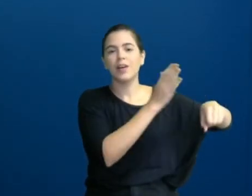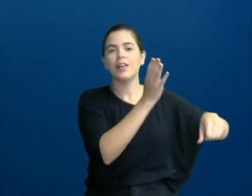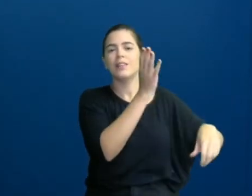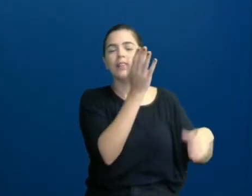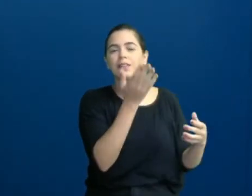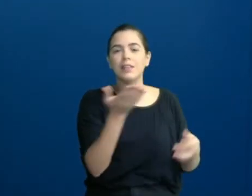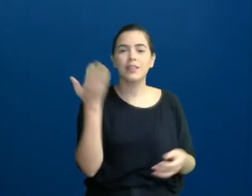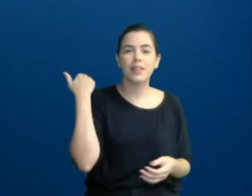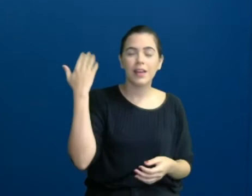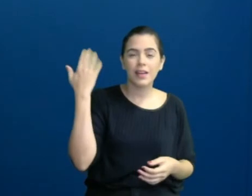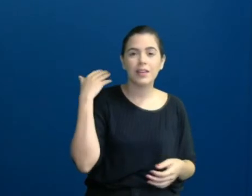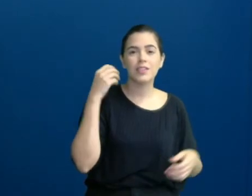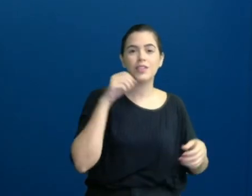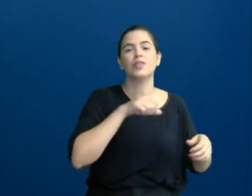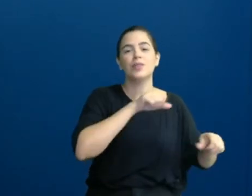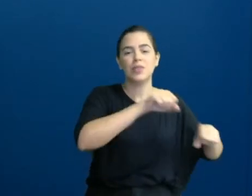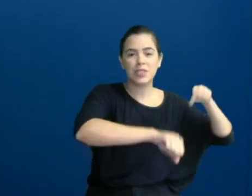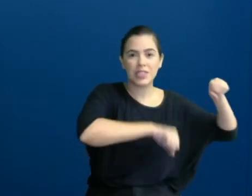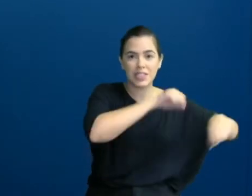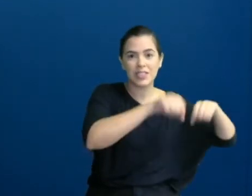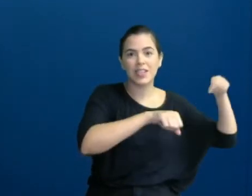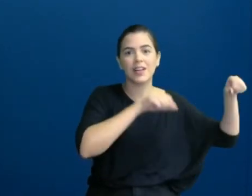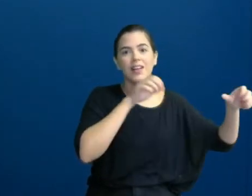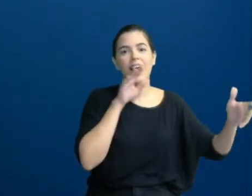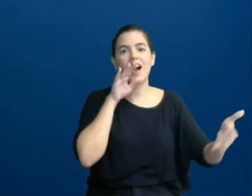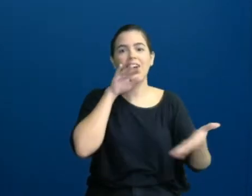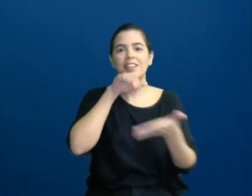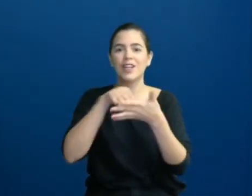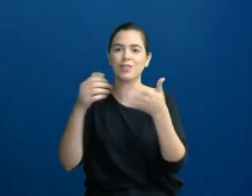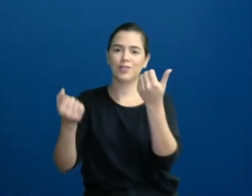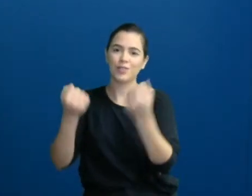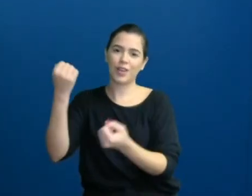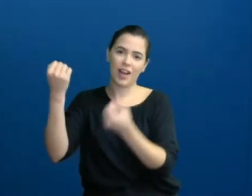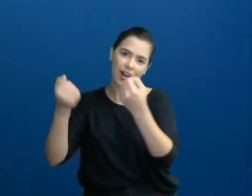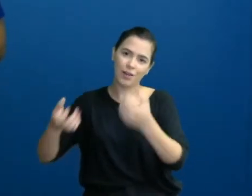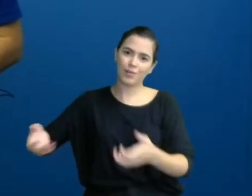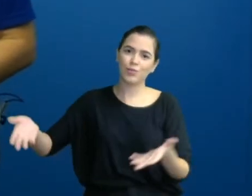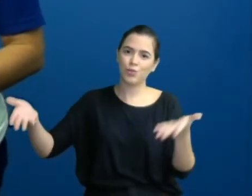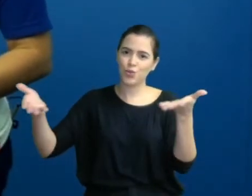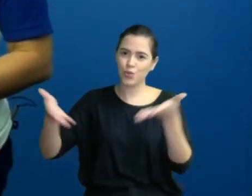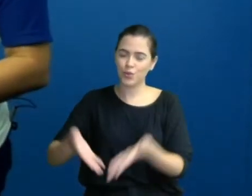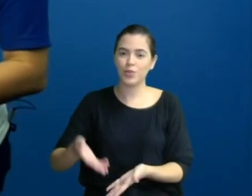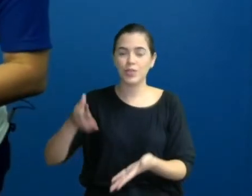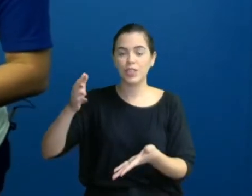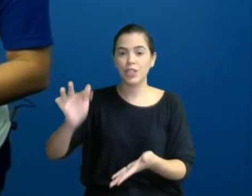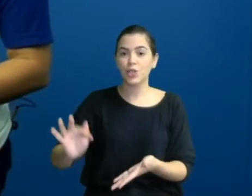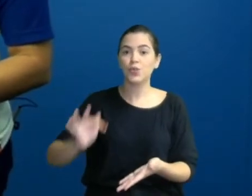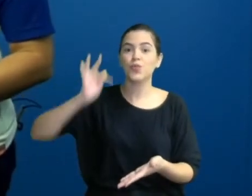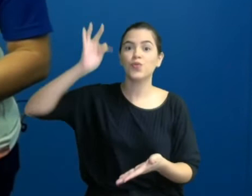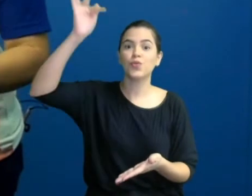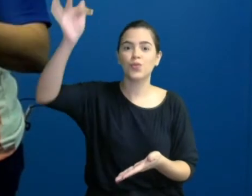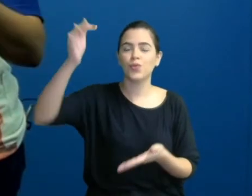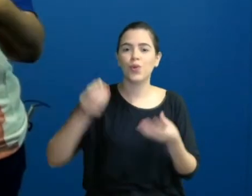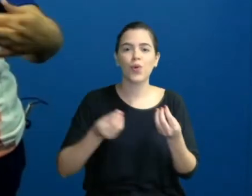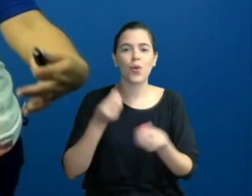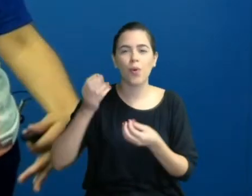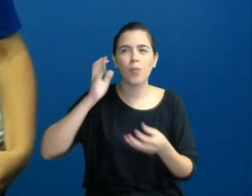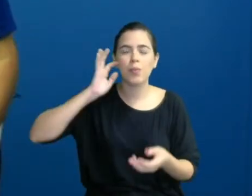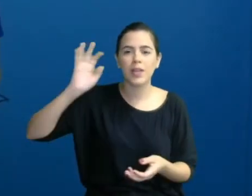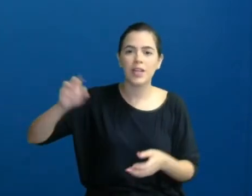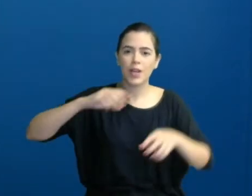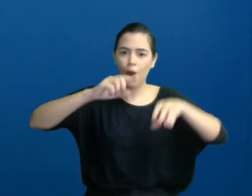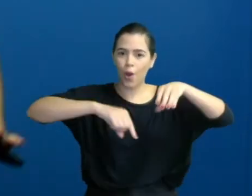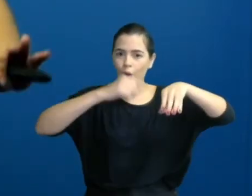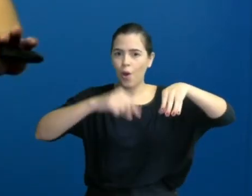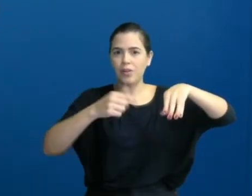carros atuais, né? E aqui uma imagem de como seria, né? De como se imagina os carros lá no futuro, né? Sem usarem